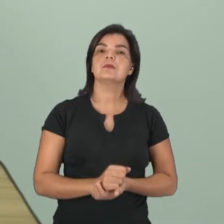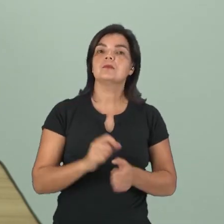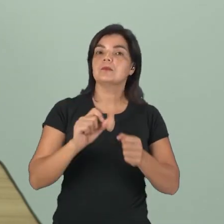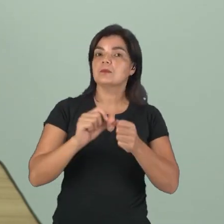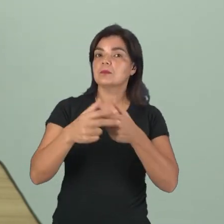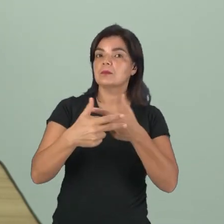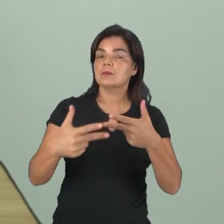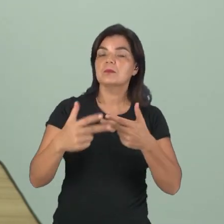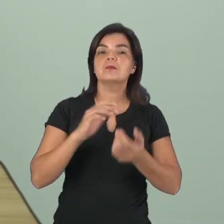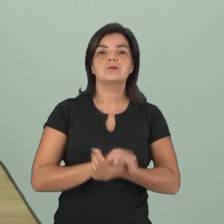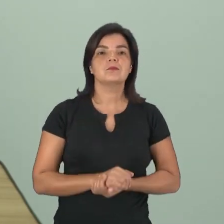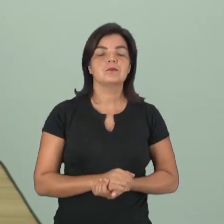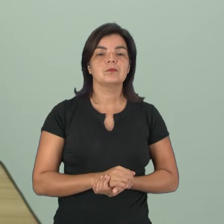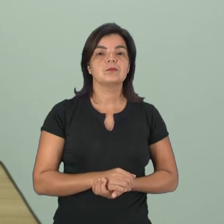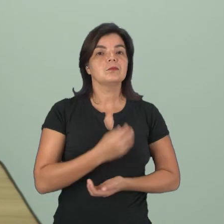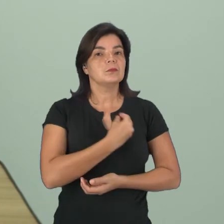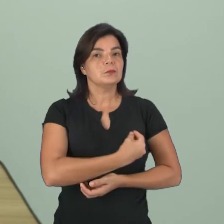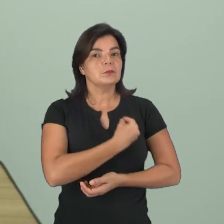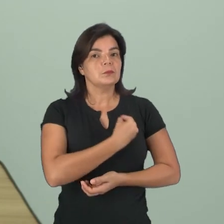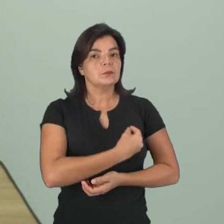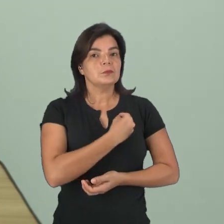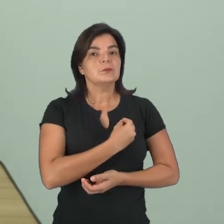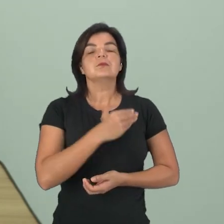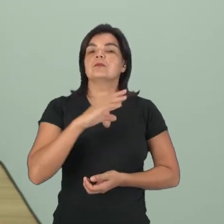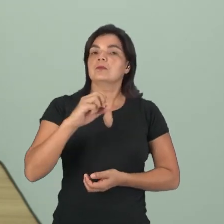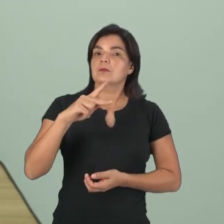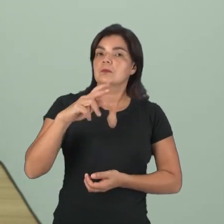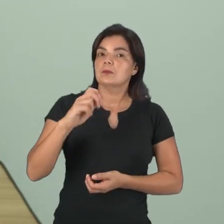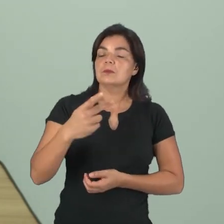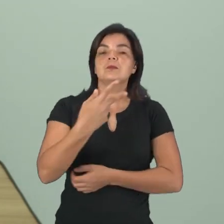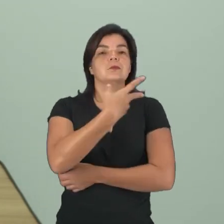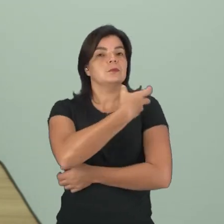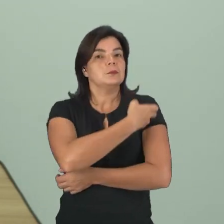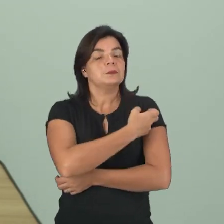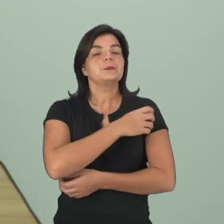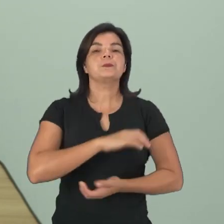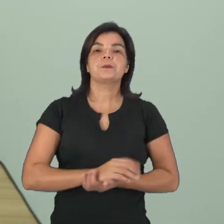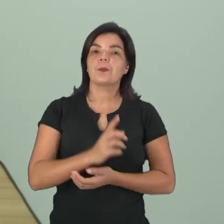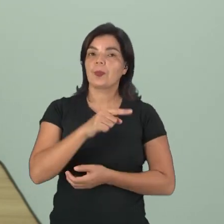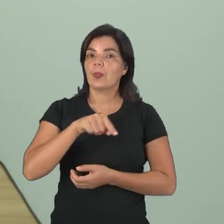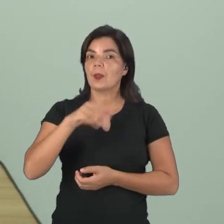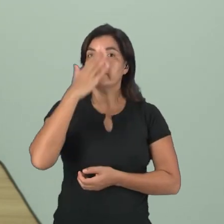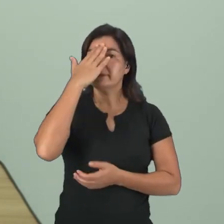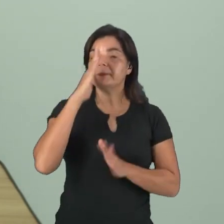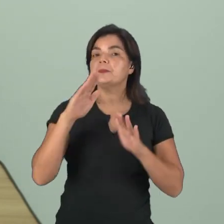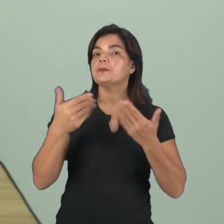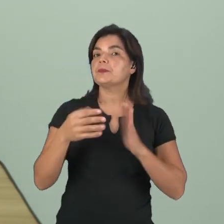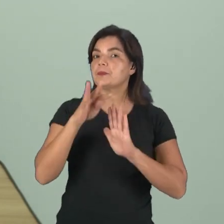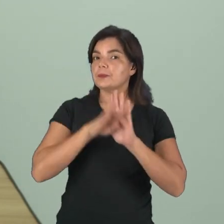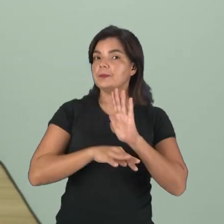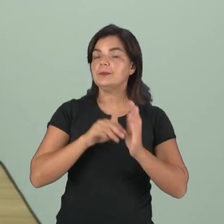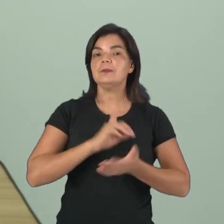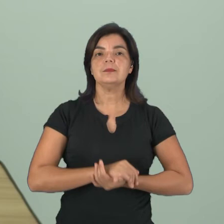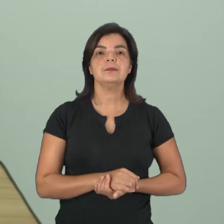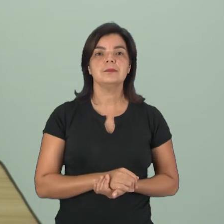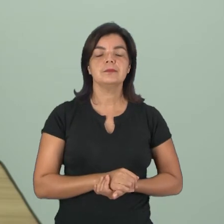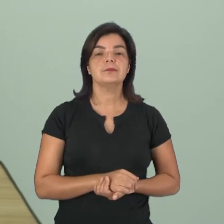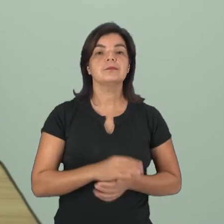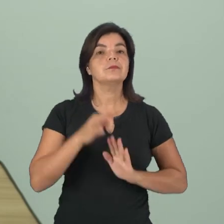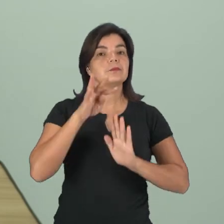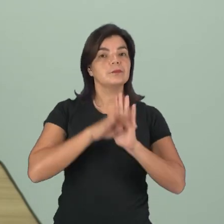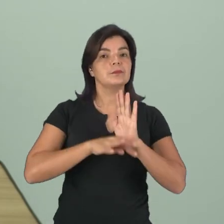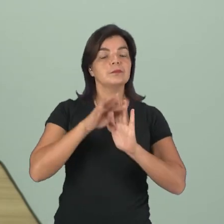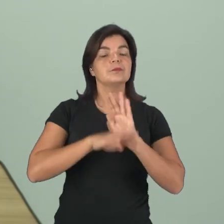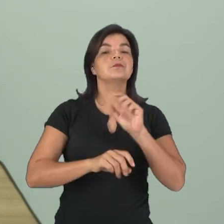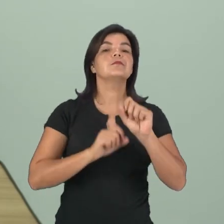fazer algo, como participar de uma campanha, tomar vacina? Você já sabe qual é este texto? Este